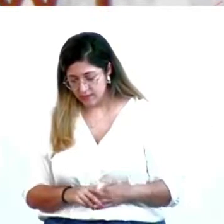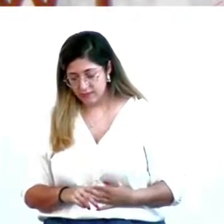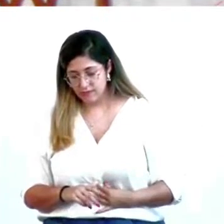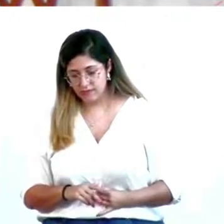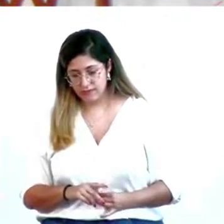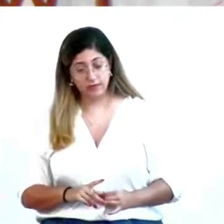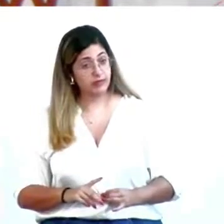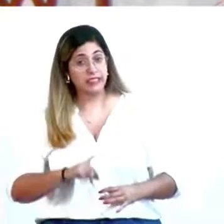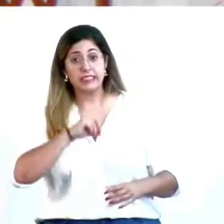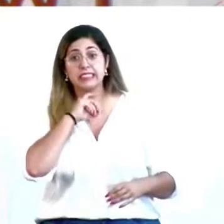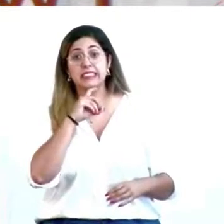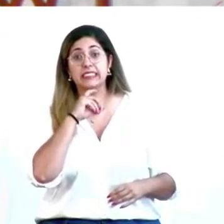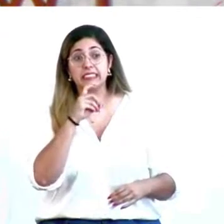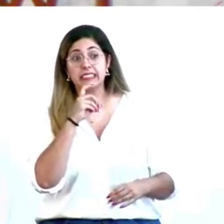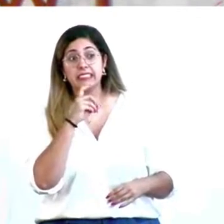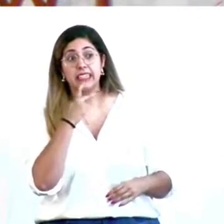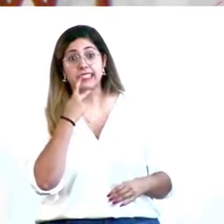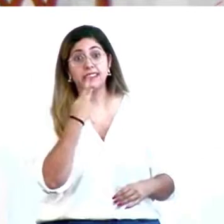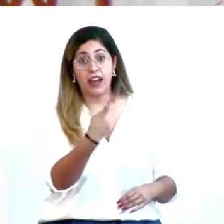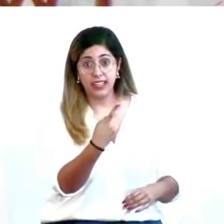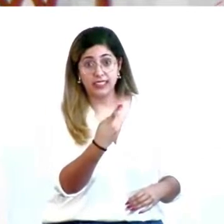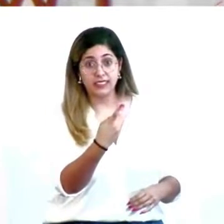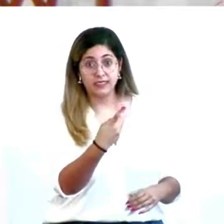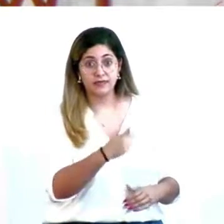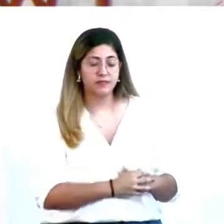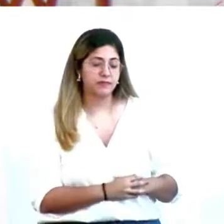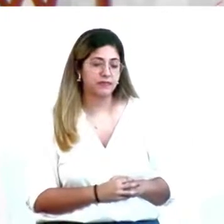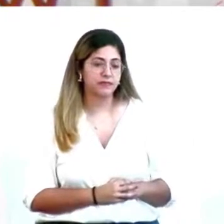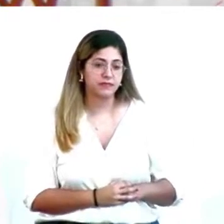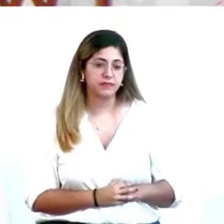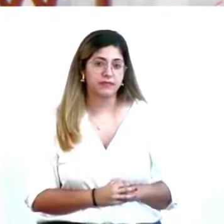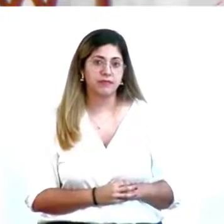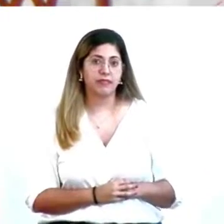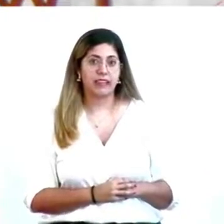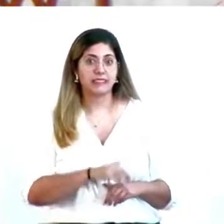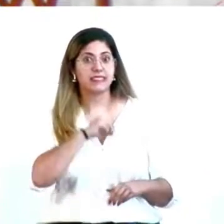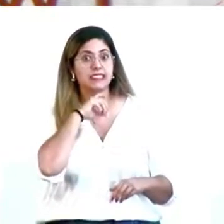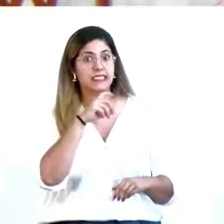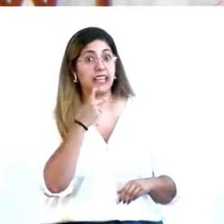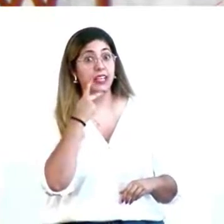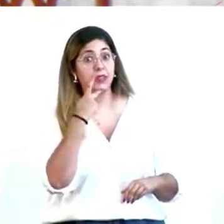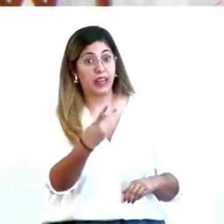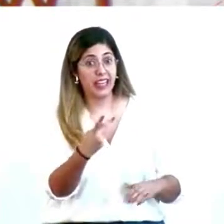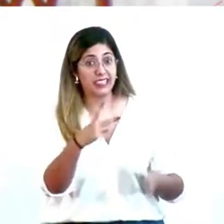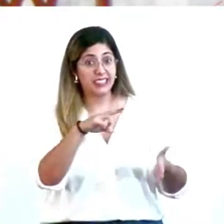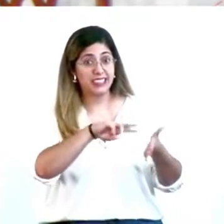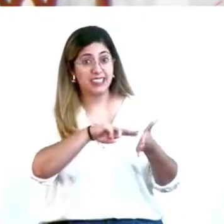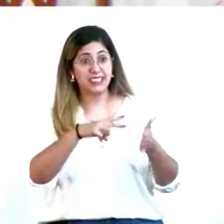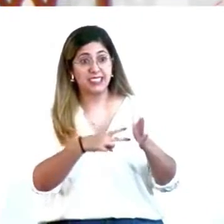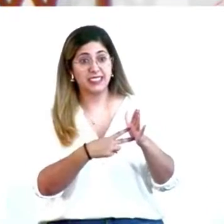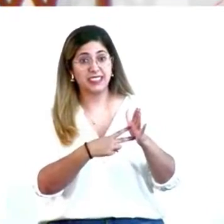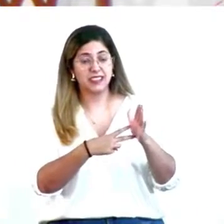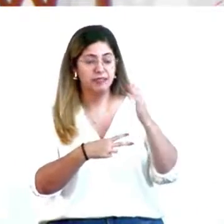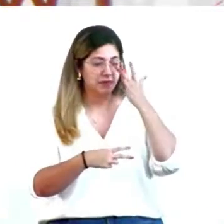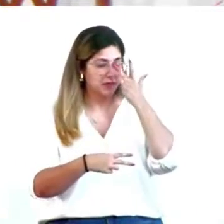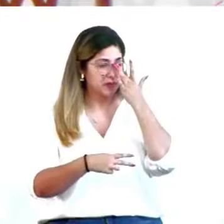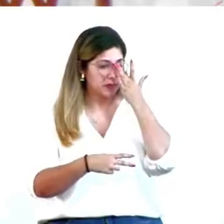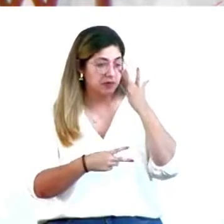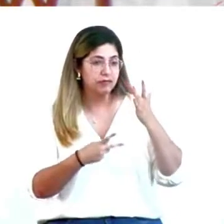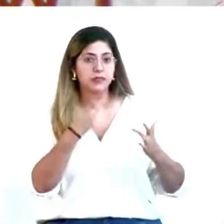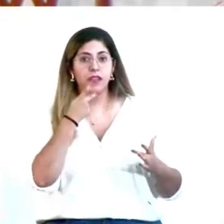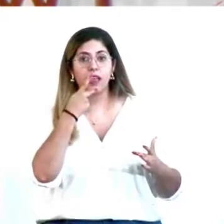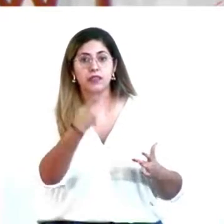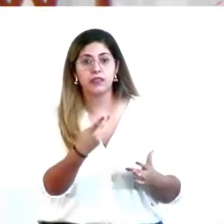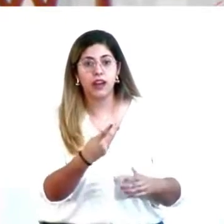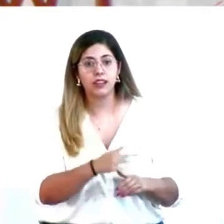vós. Esse verbo aqui, nomear, seguido da preposição aqui, entre, que